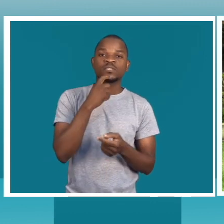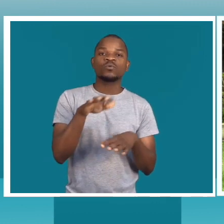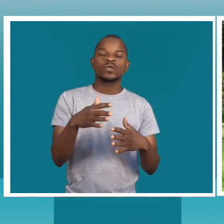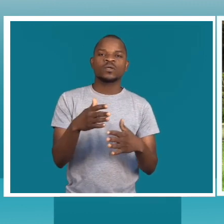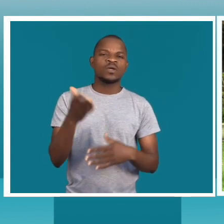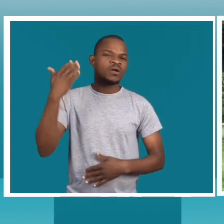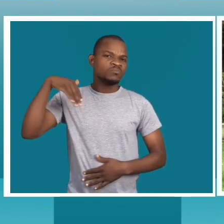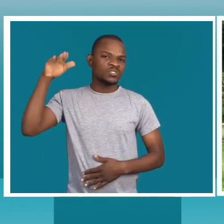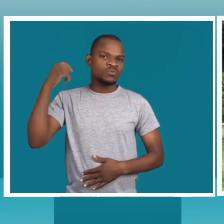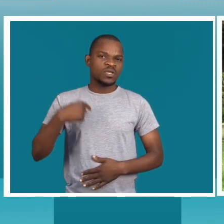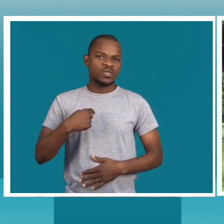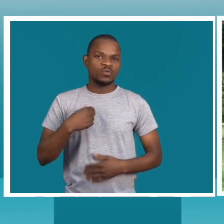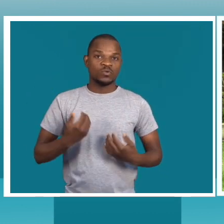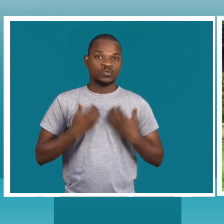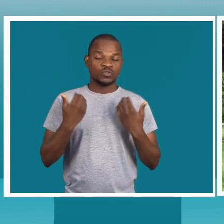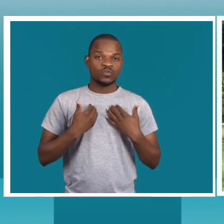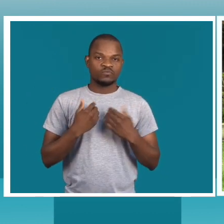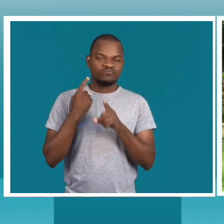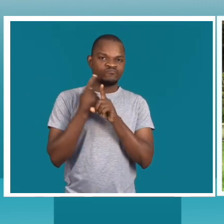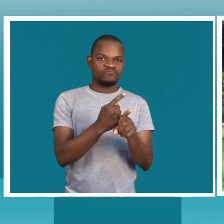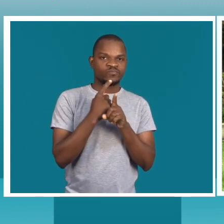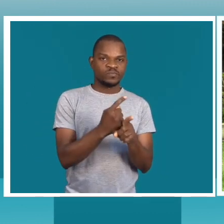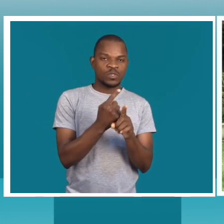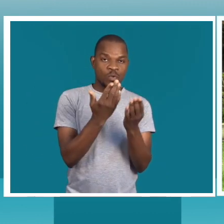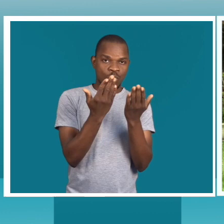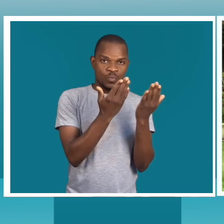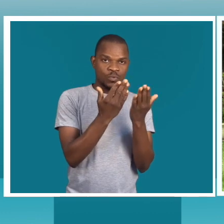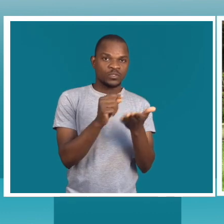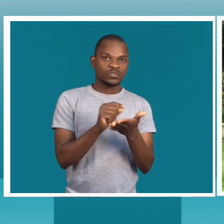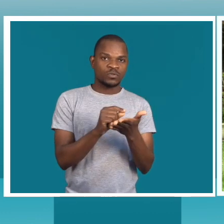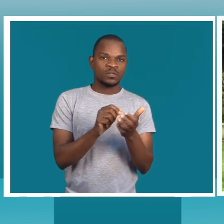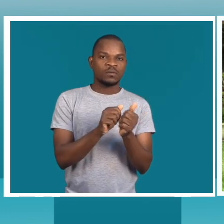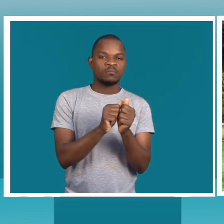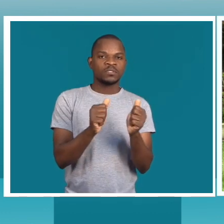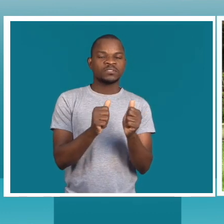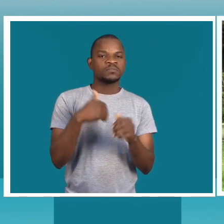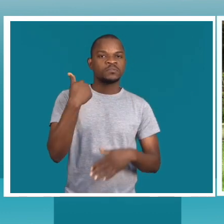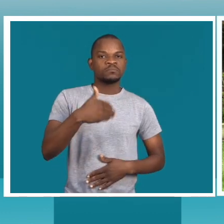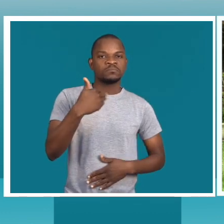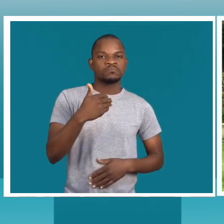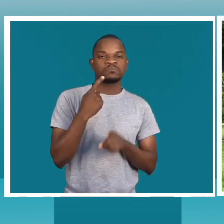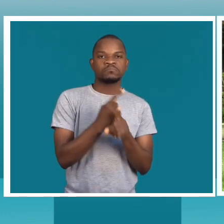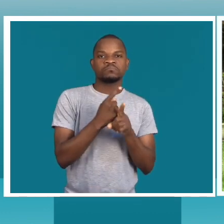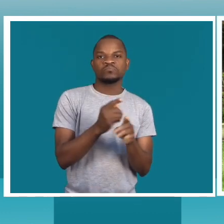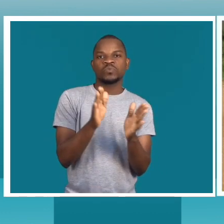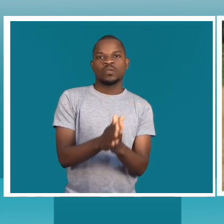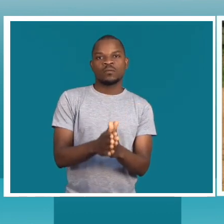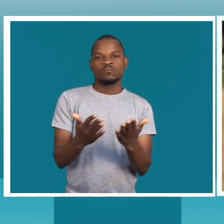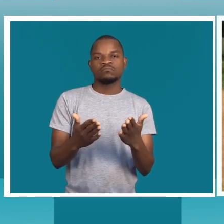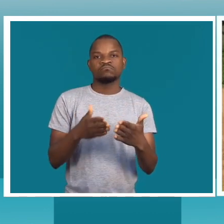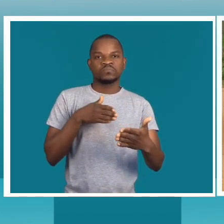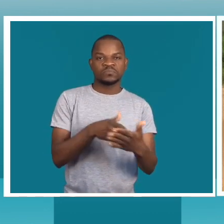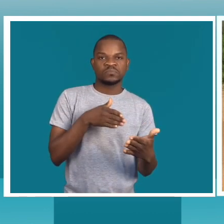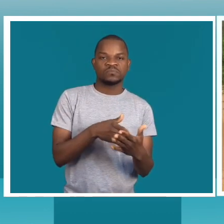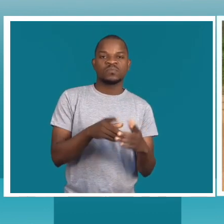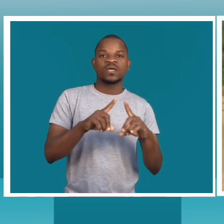juventude, enquanto aluno, enquanto estudante, infelizmente fui sempre excluído de praticar educação